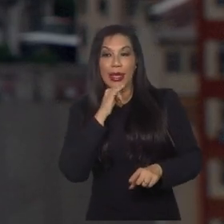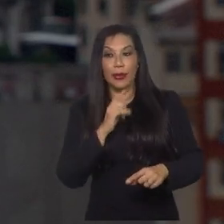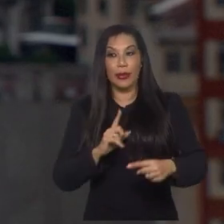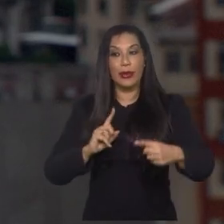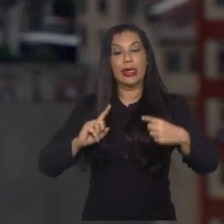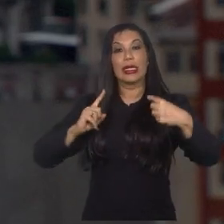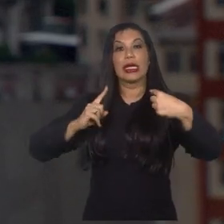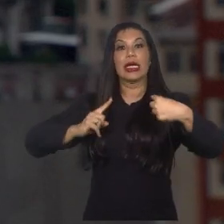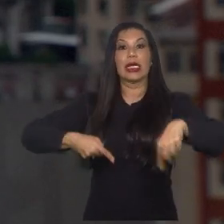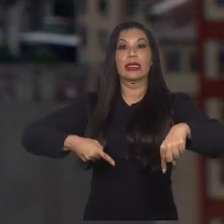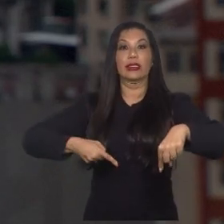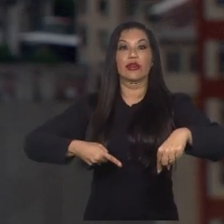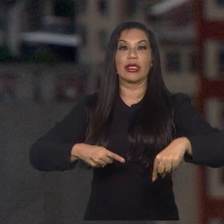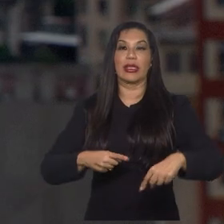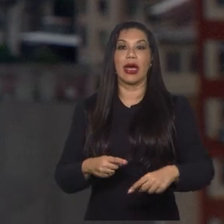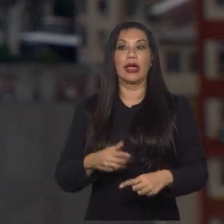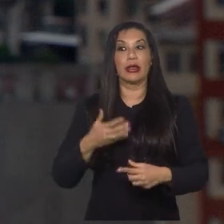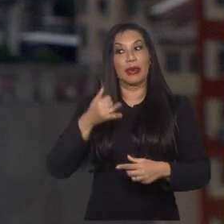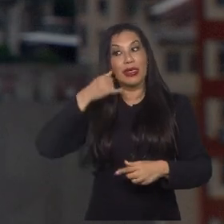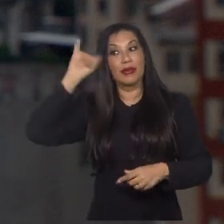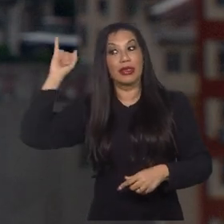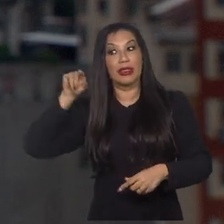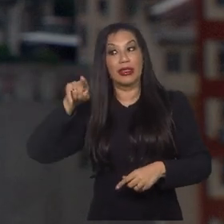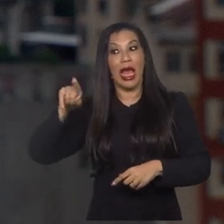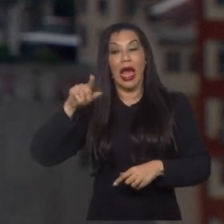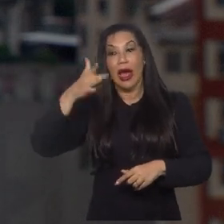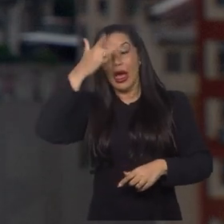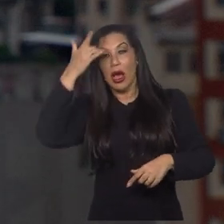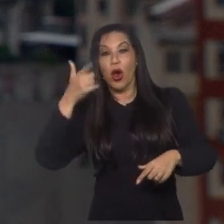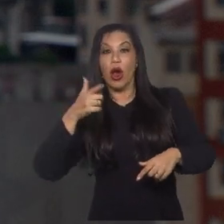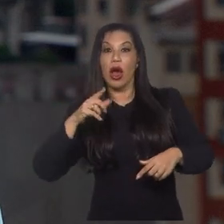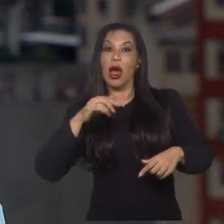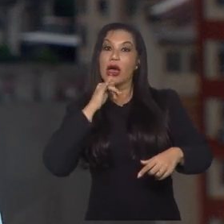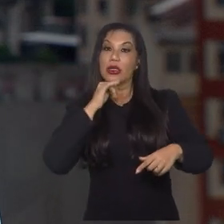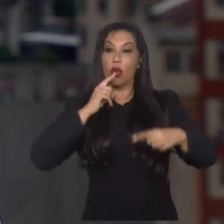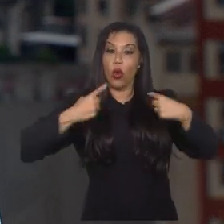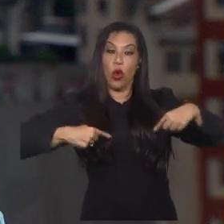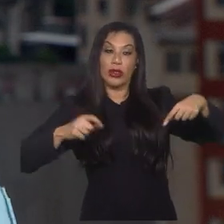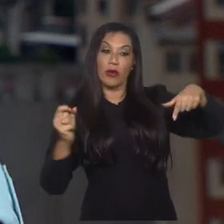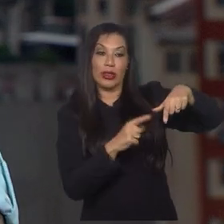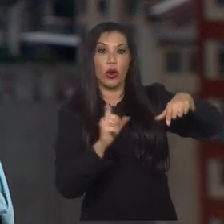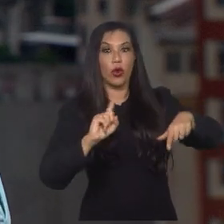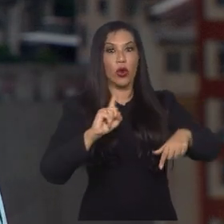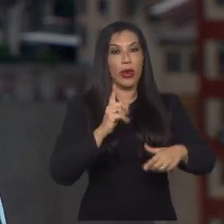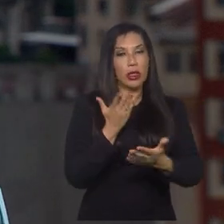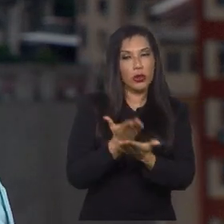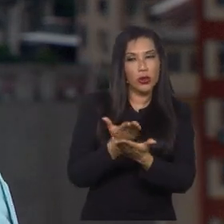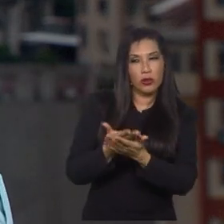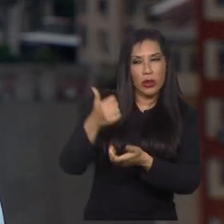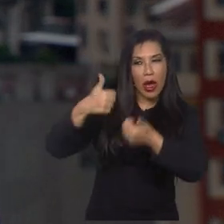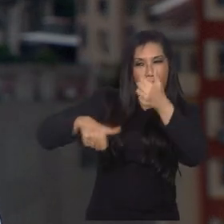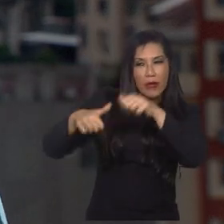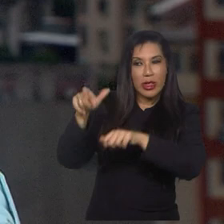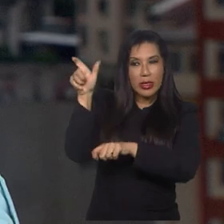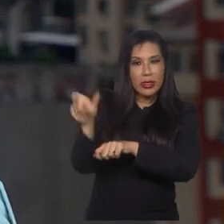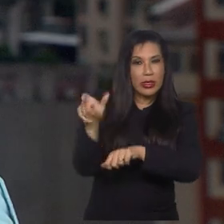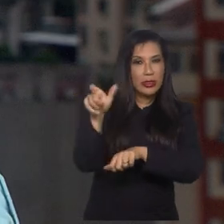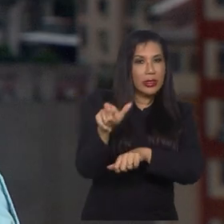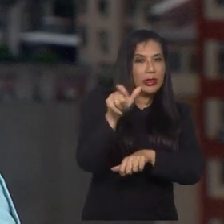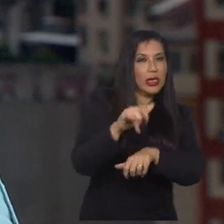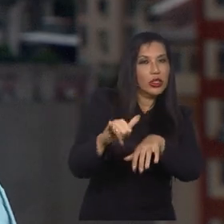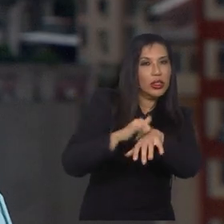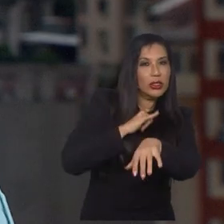adversária para não criar oportunidades e ele não conseguir se fechar. Ele é esse tipo de treinador. Ele estuda os adversários e cria